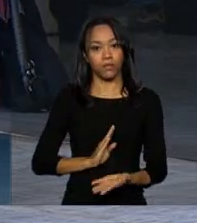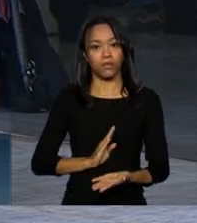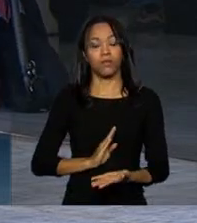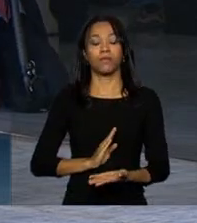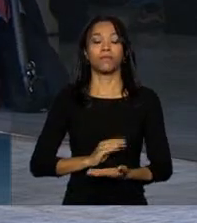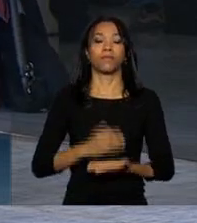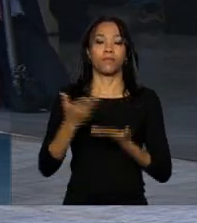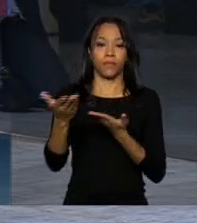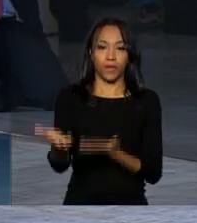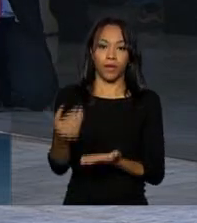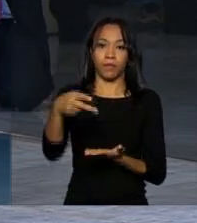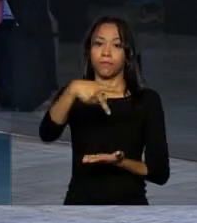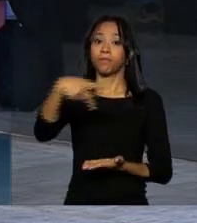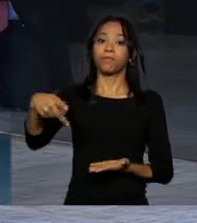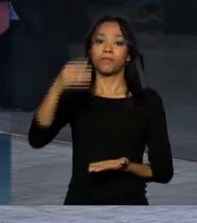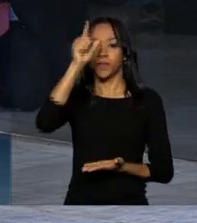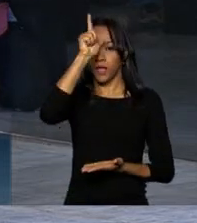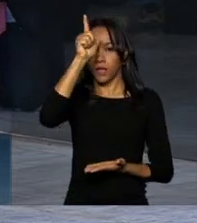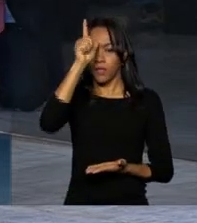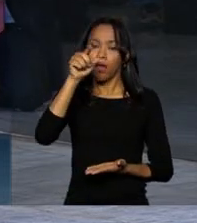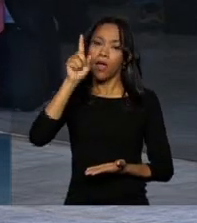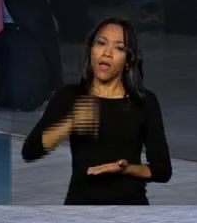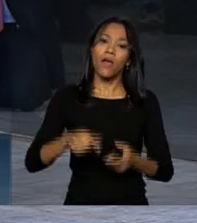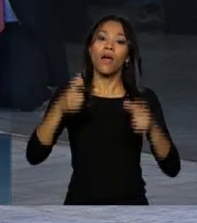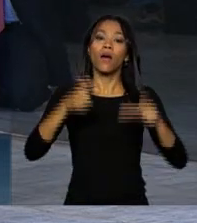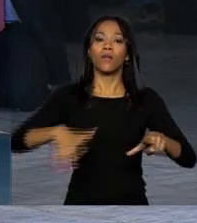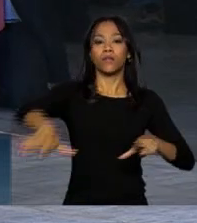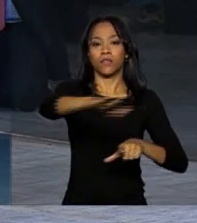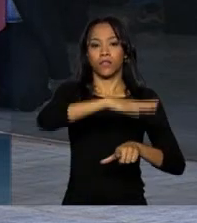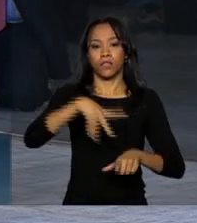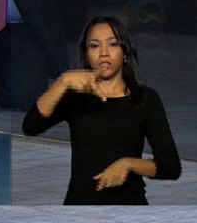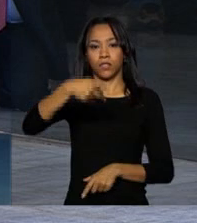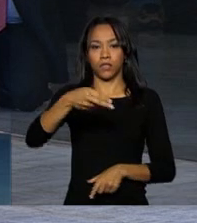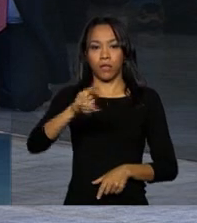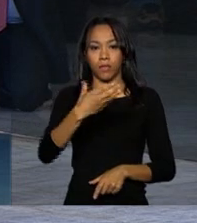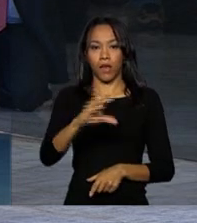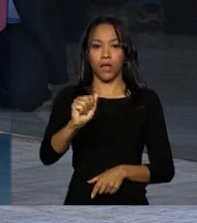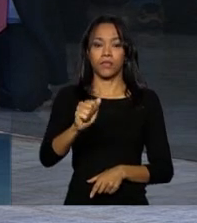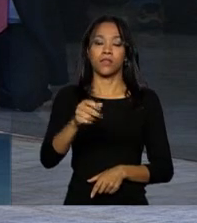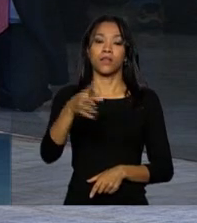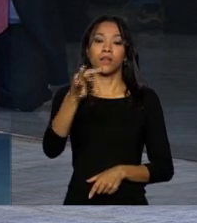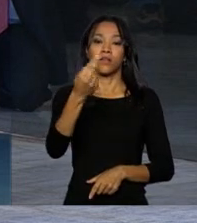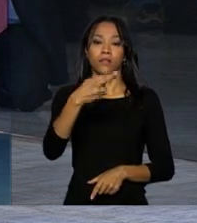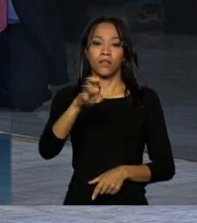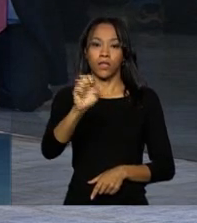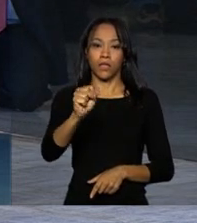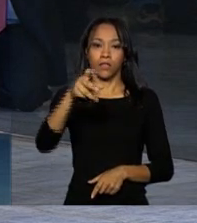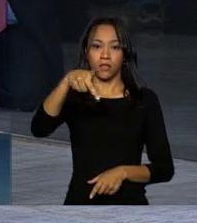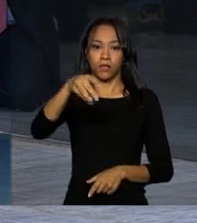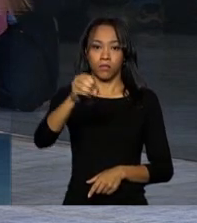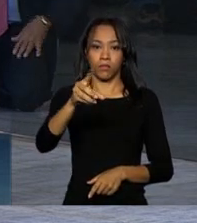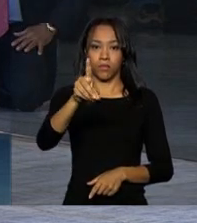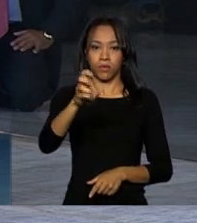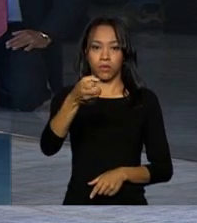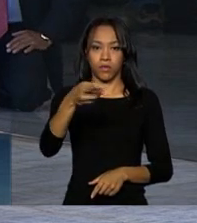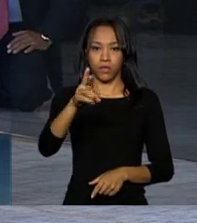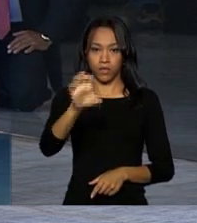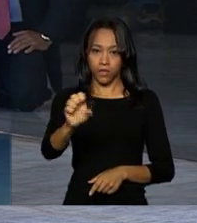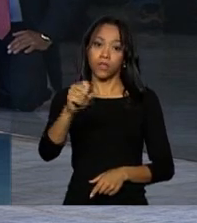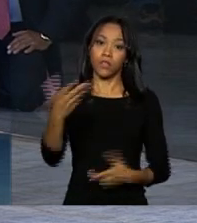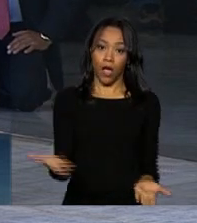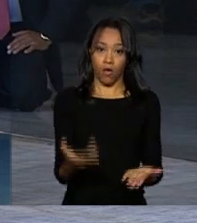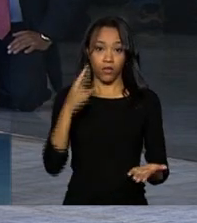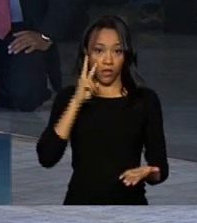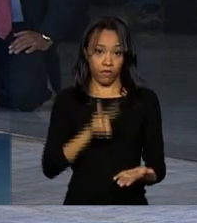alemã, é realizada na Praça dos Três Poderes. Nós temos, nesse momento, imagens da presidenta Dilma no Palácio do